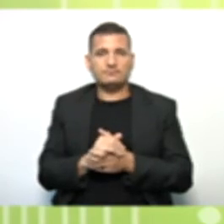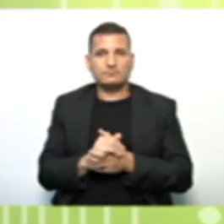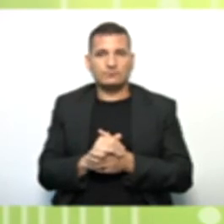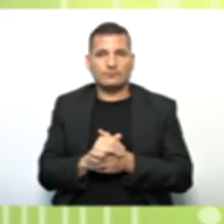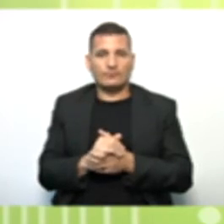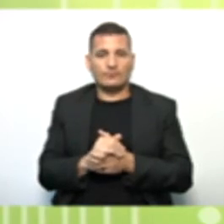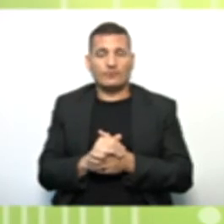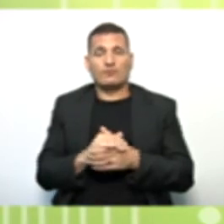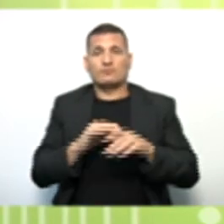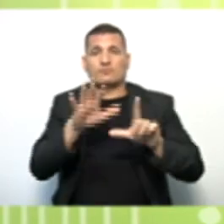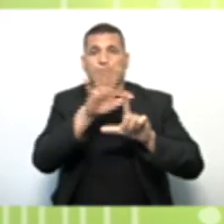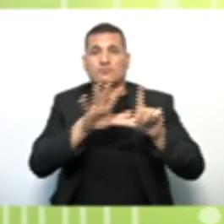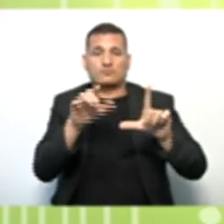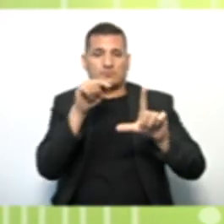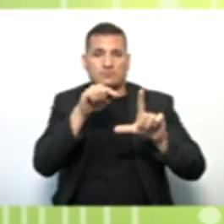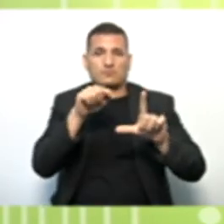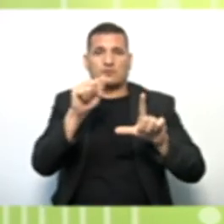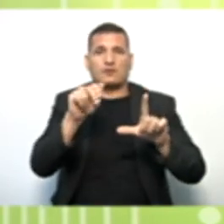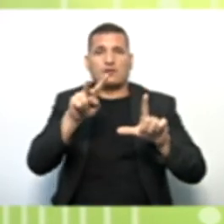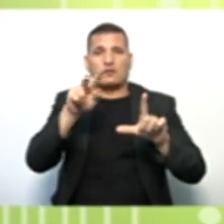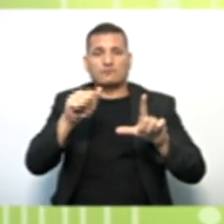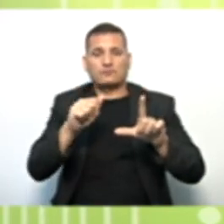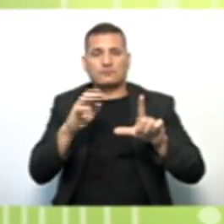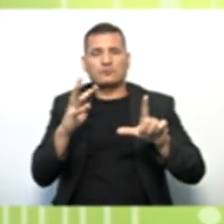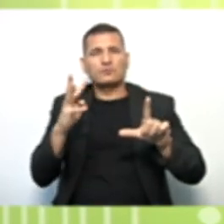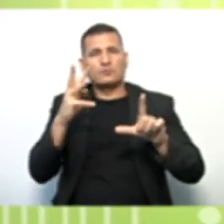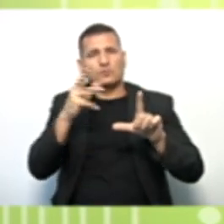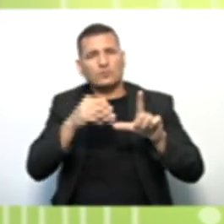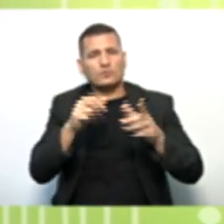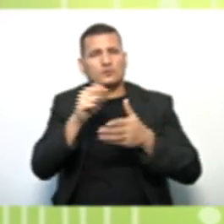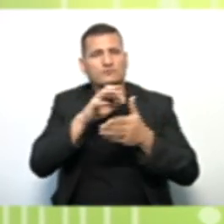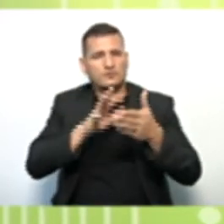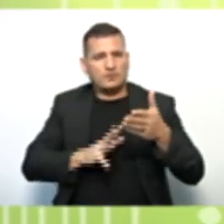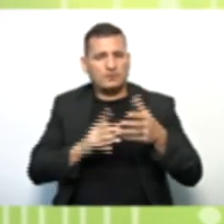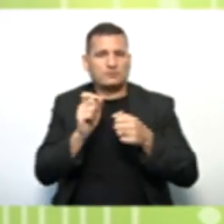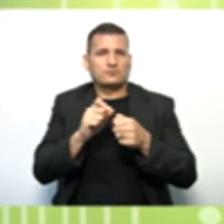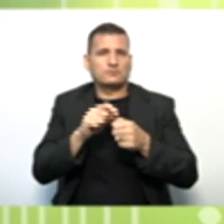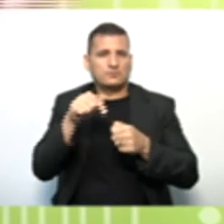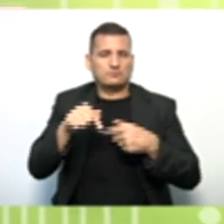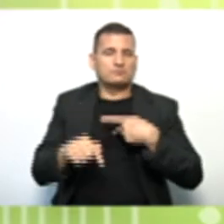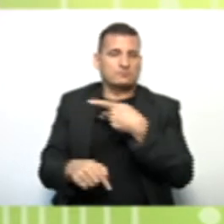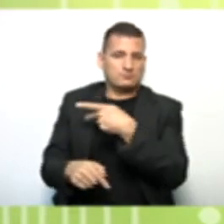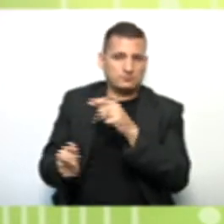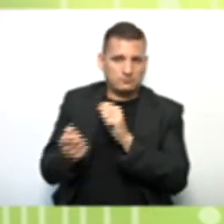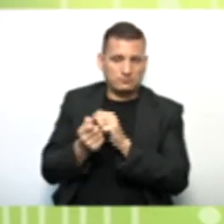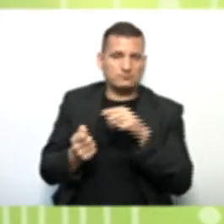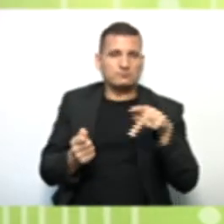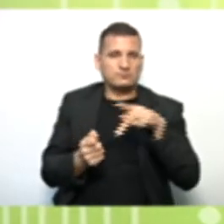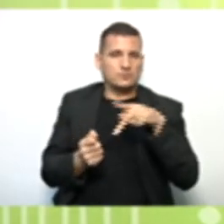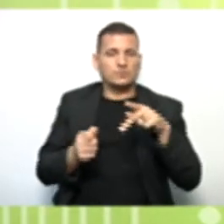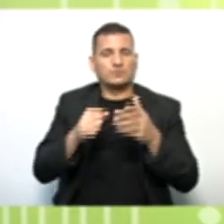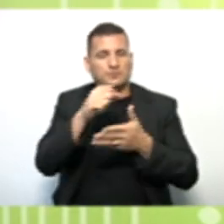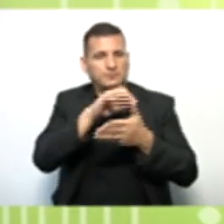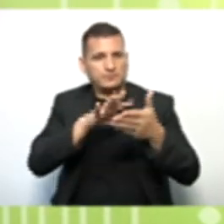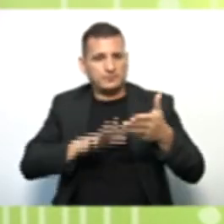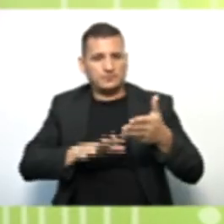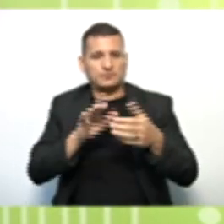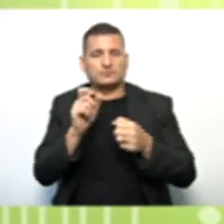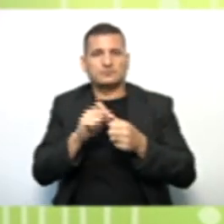vocês lá no AVA todos esses exercícios que a gente fez aqui, eu justamente com o professor Ricardo, os exercícios que a gente